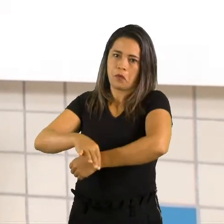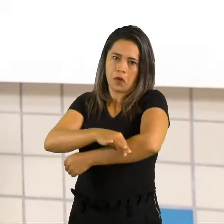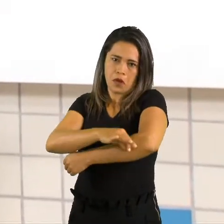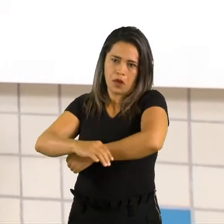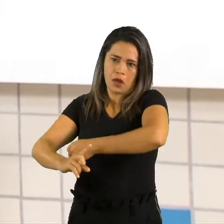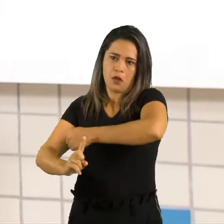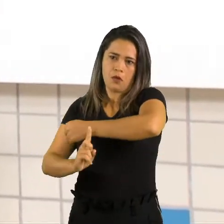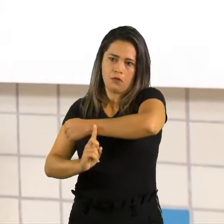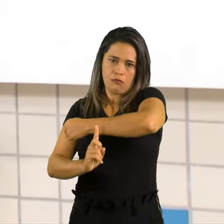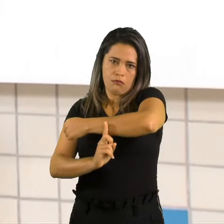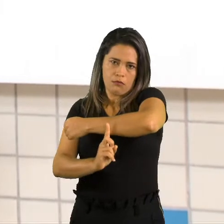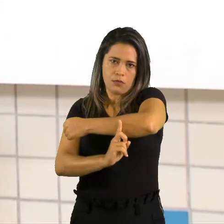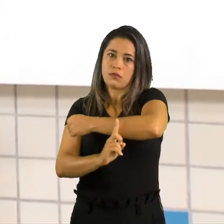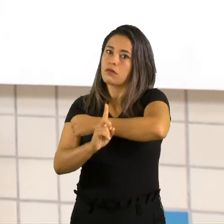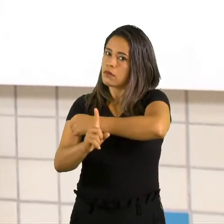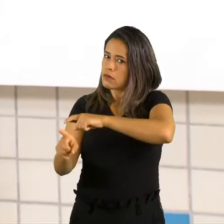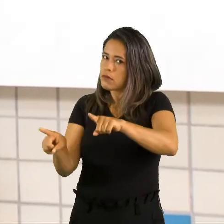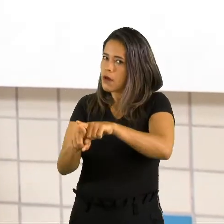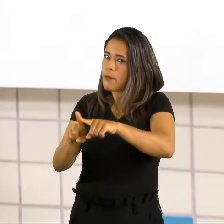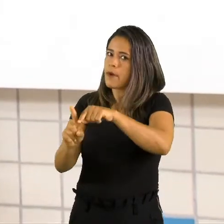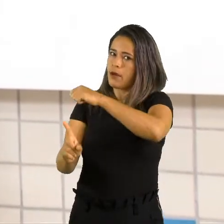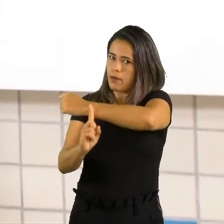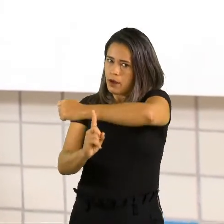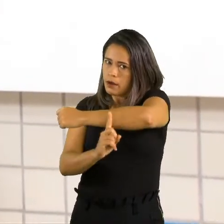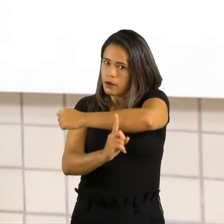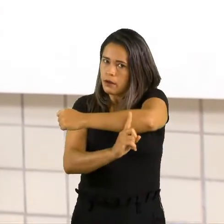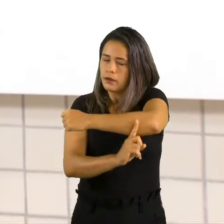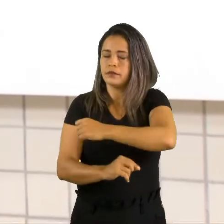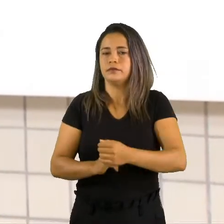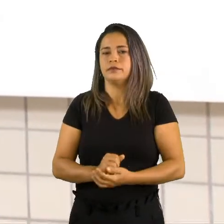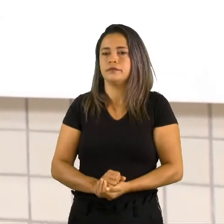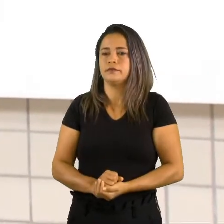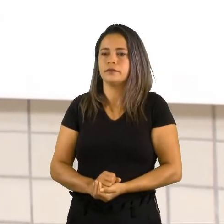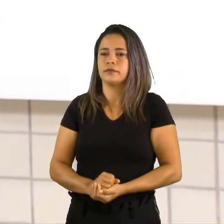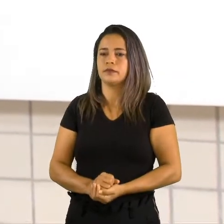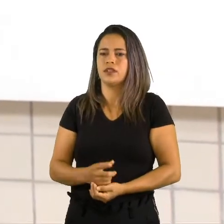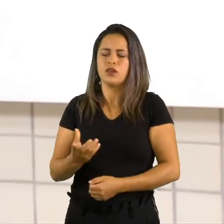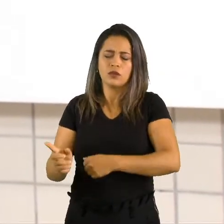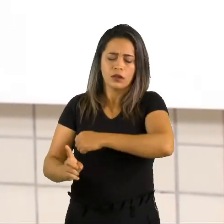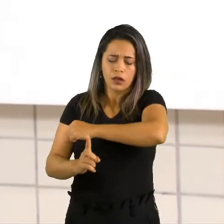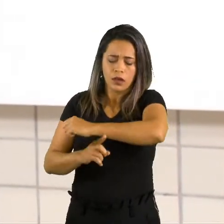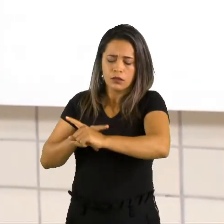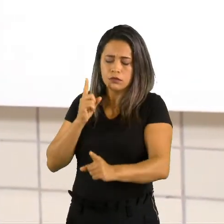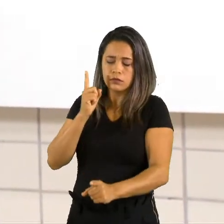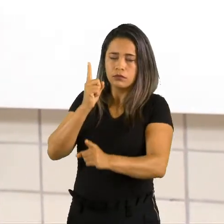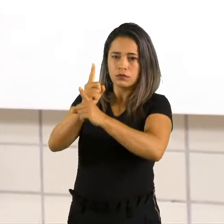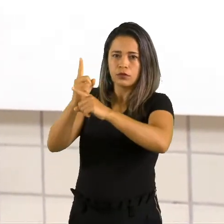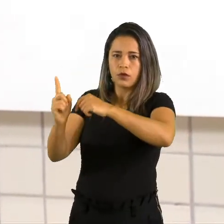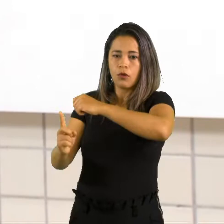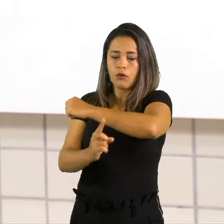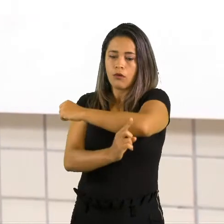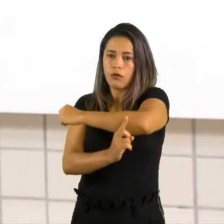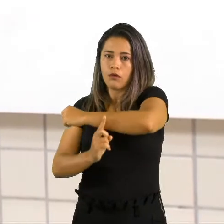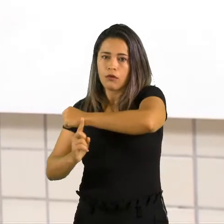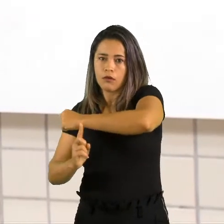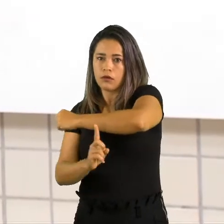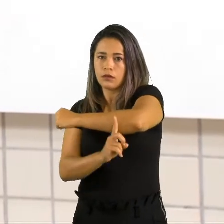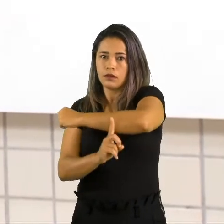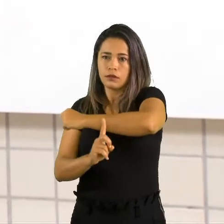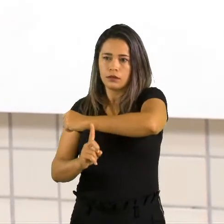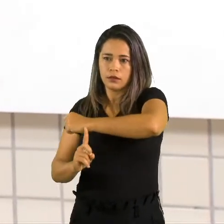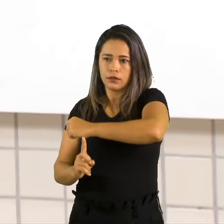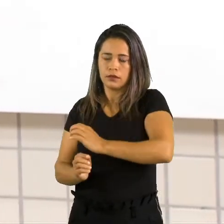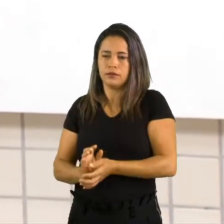também é uma reta numérica, tá? Eu tenho um número e eu quero localizar ele na reta. Quando o número é, por